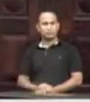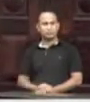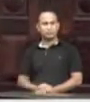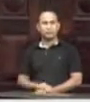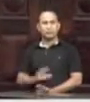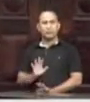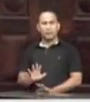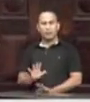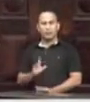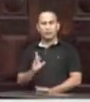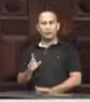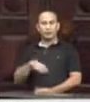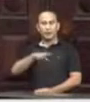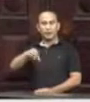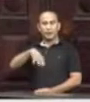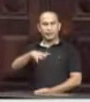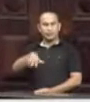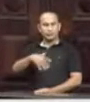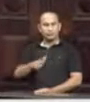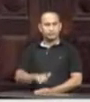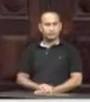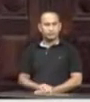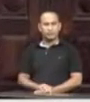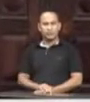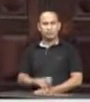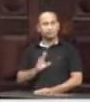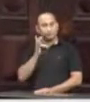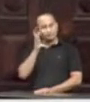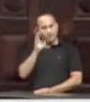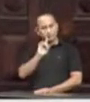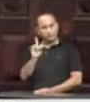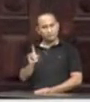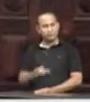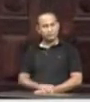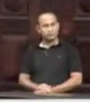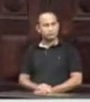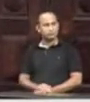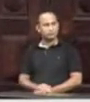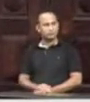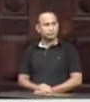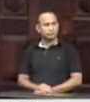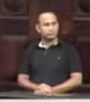para essa área de não foi fácil.